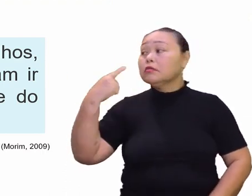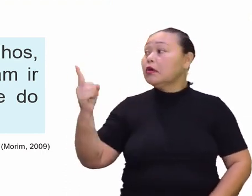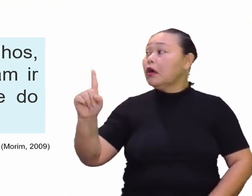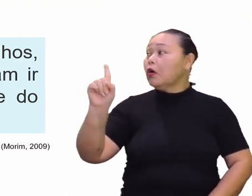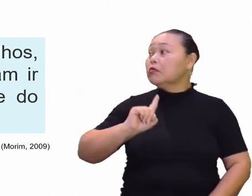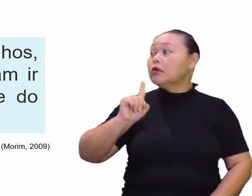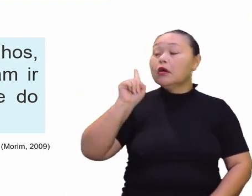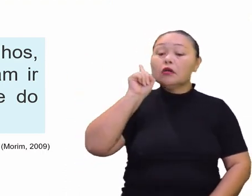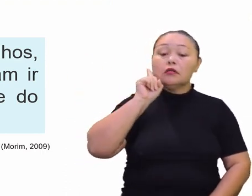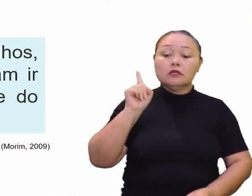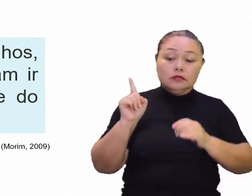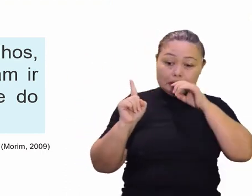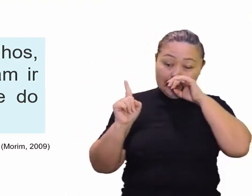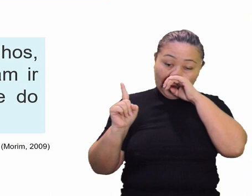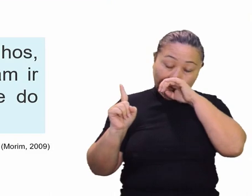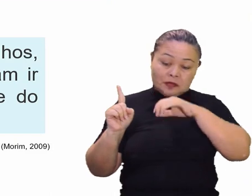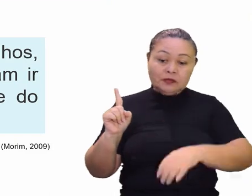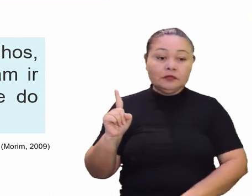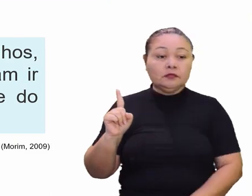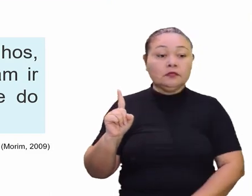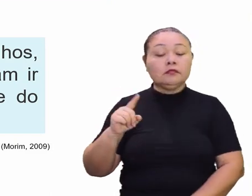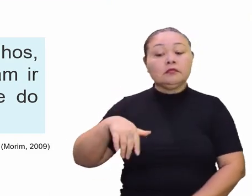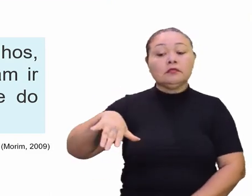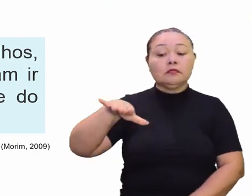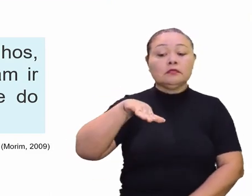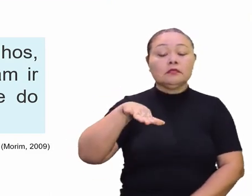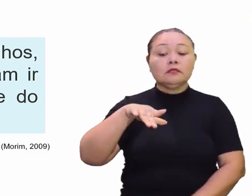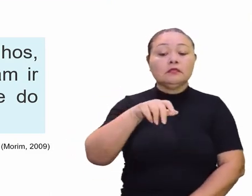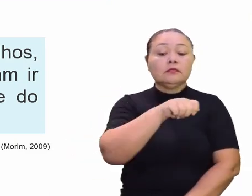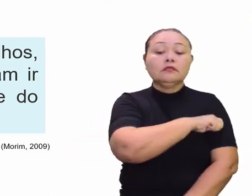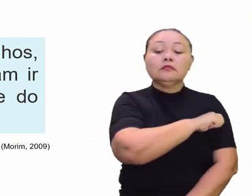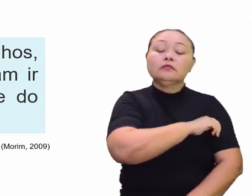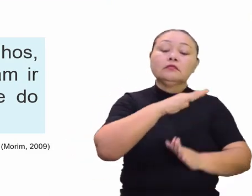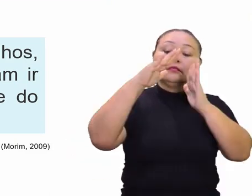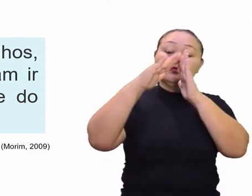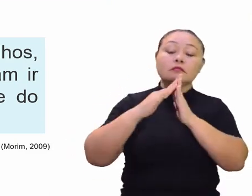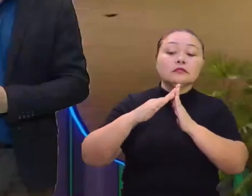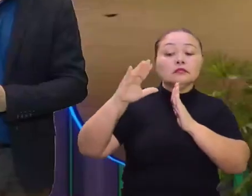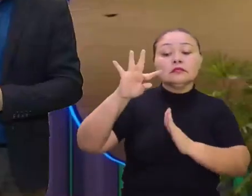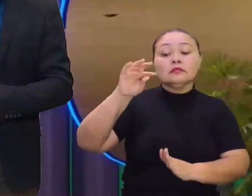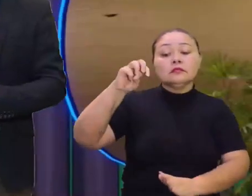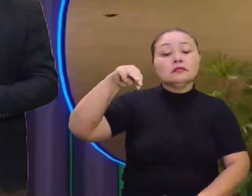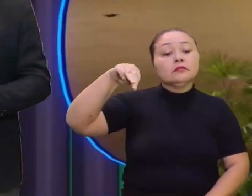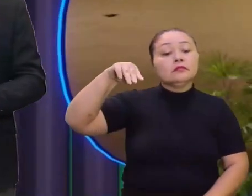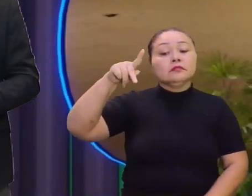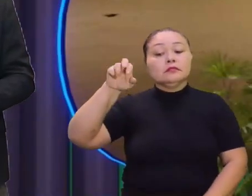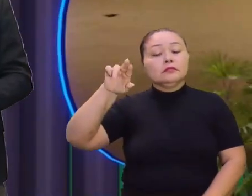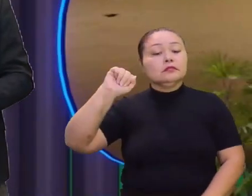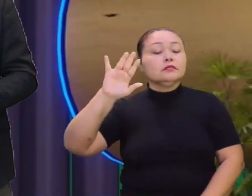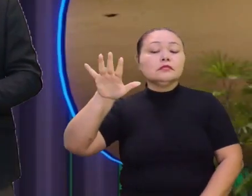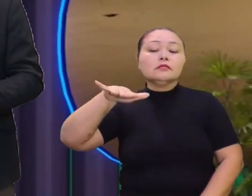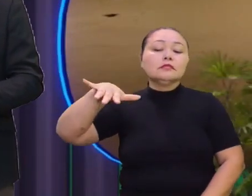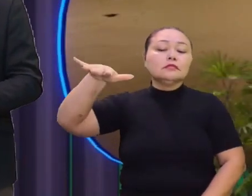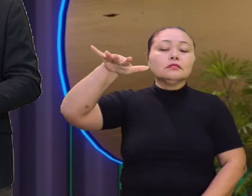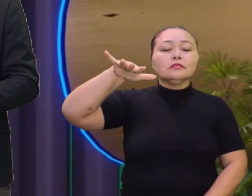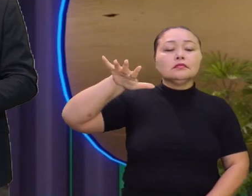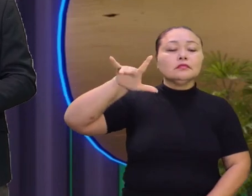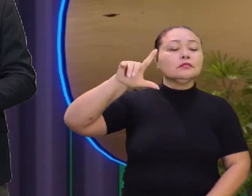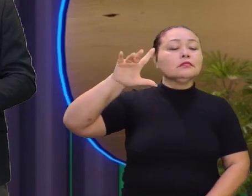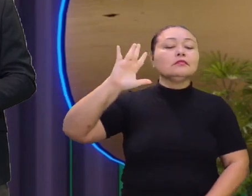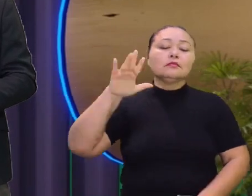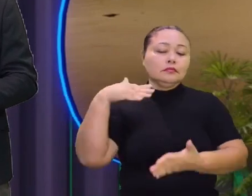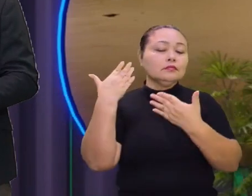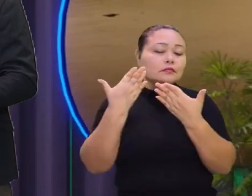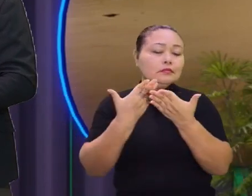cara lá na região, vamos aqui falar com o aluno, vivendo lá na região temperada, que é aquela região que você